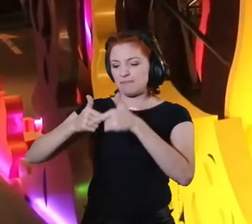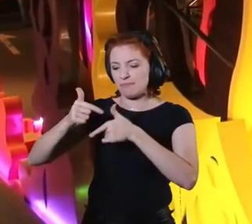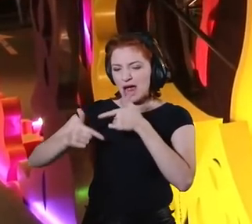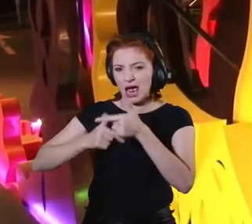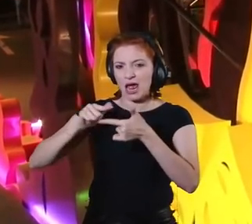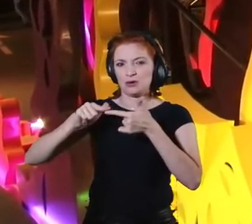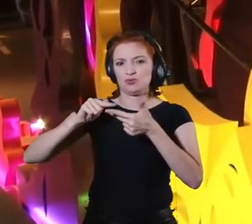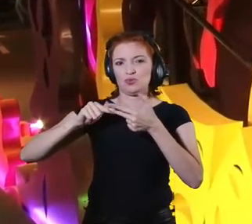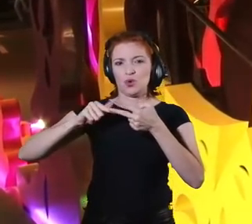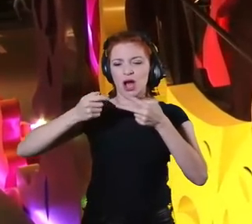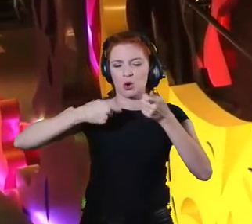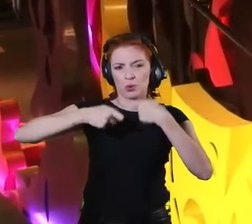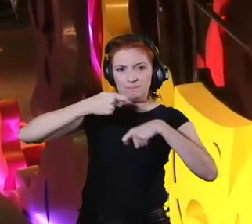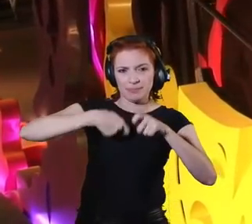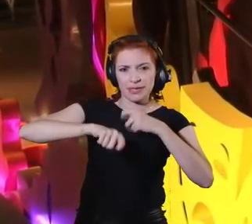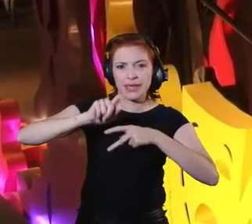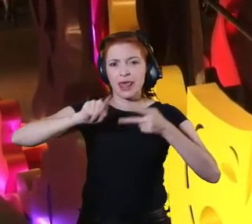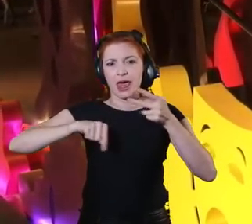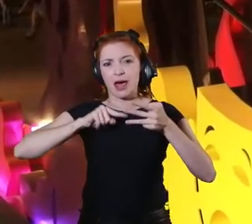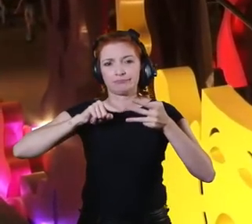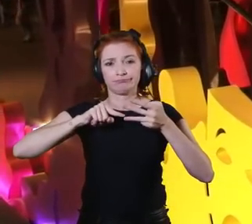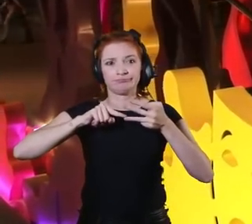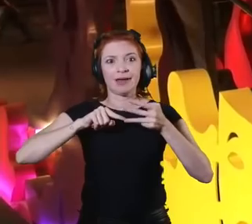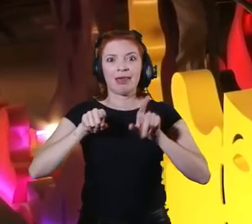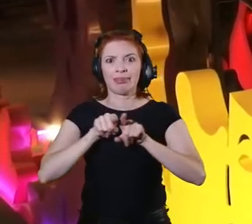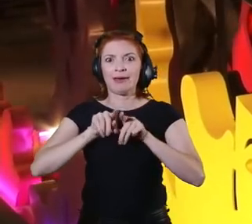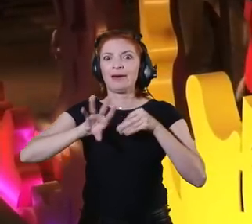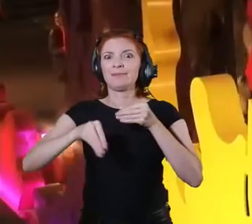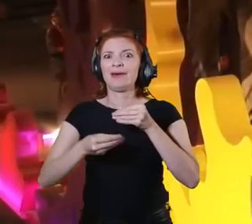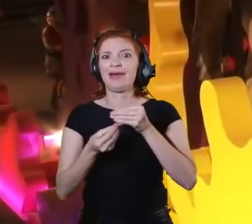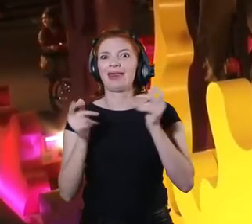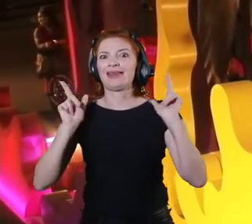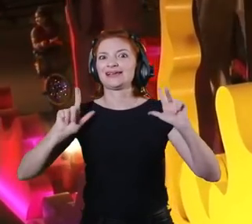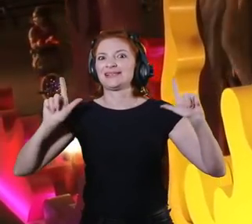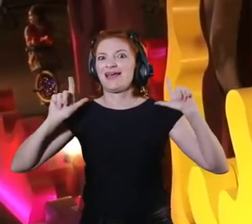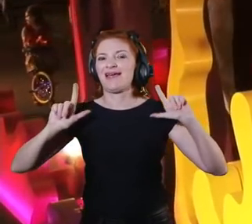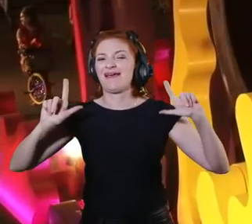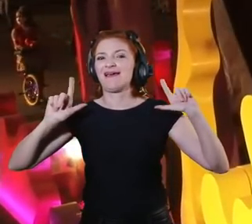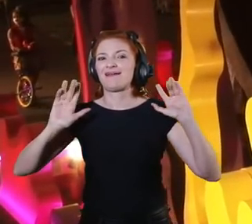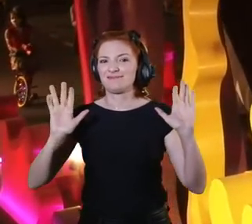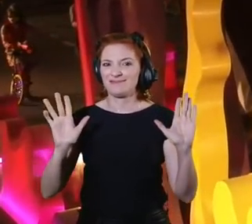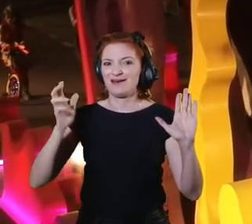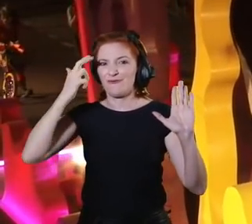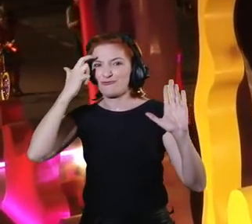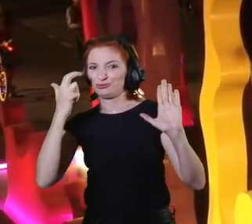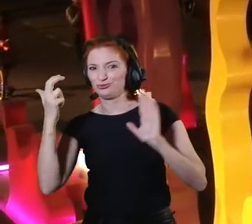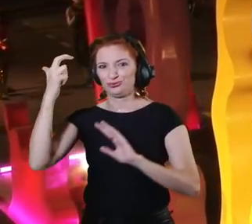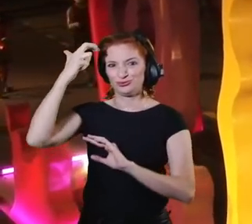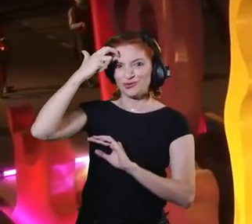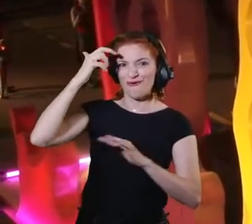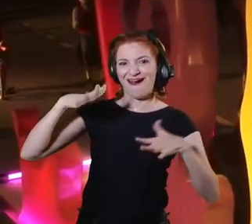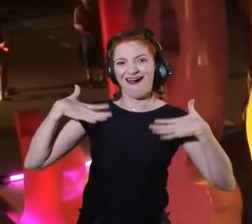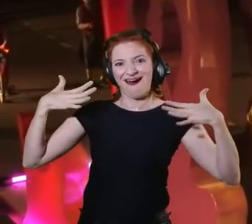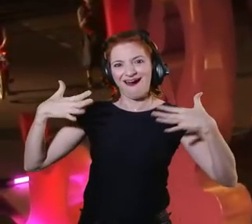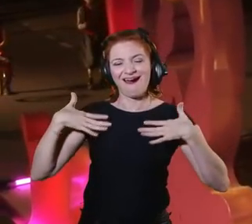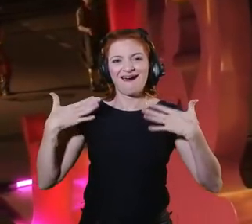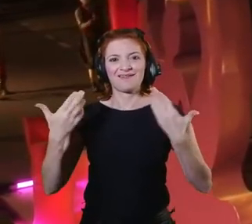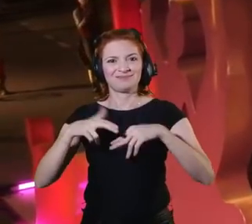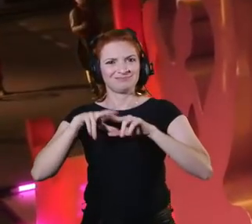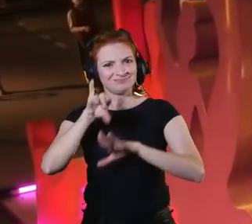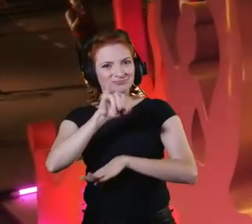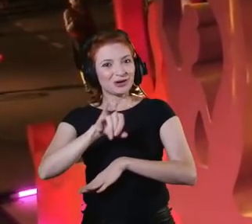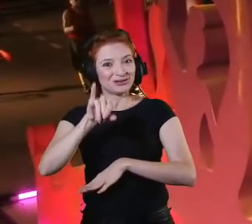desenvolvimento econômico da cidade, sem deixar de lado o lazer, a diversão, a cultura, que isso é muito importante para as